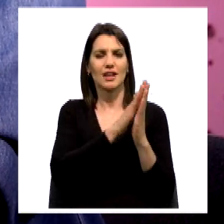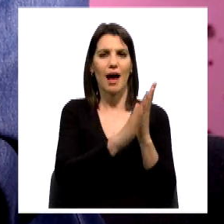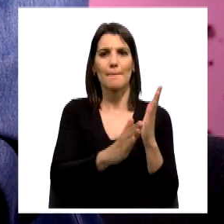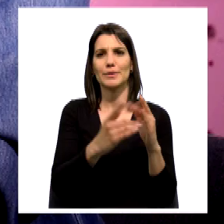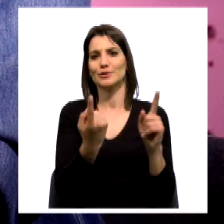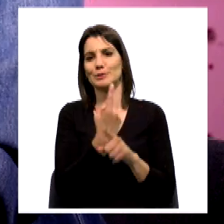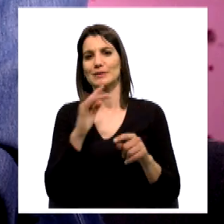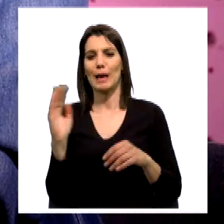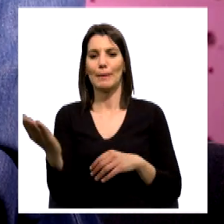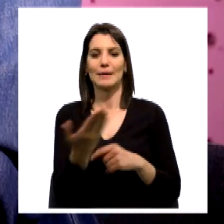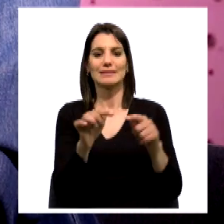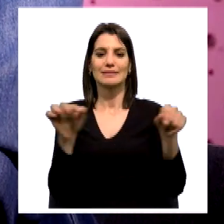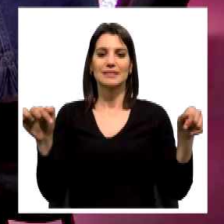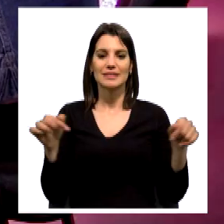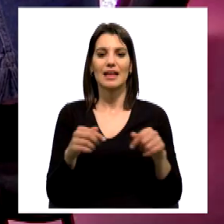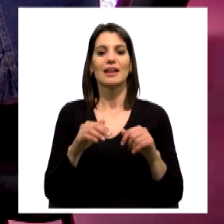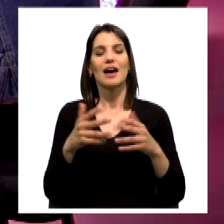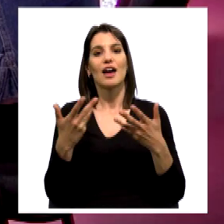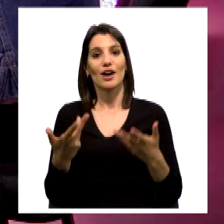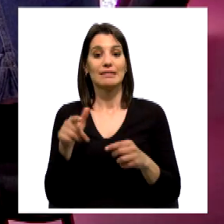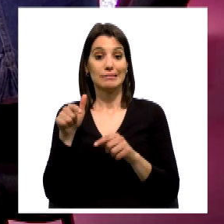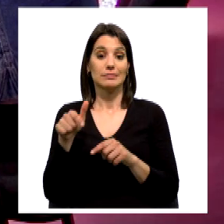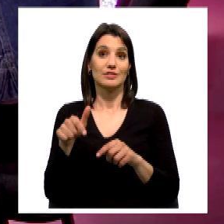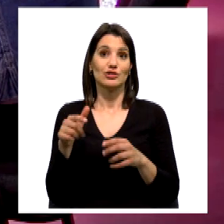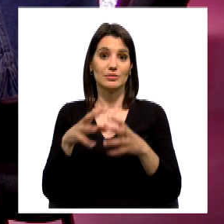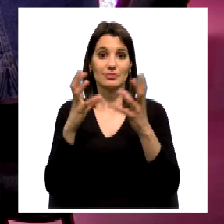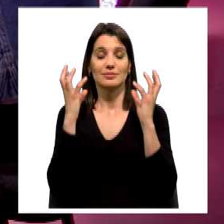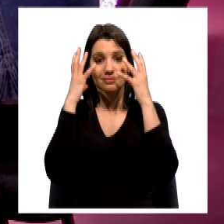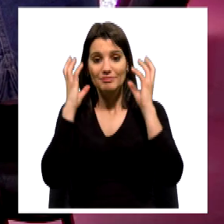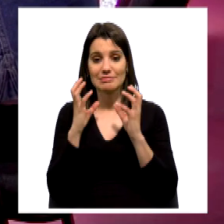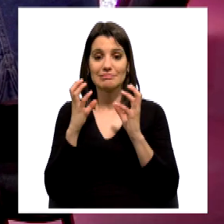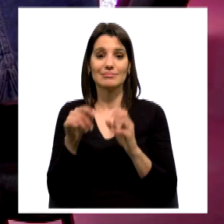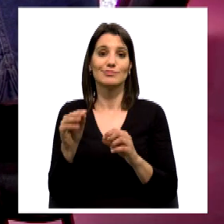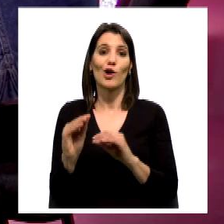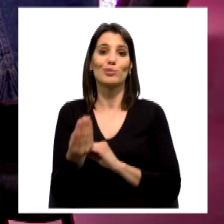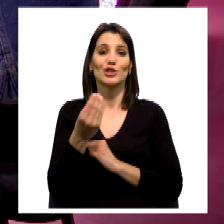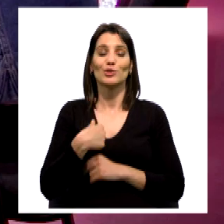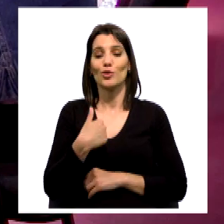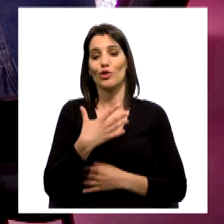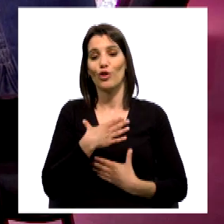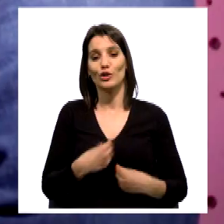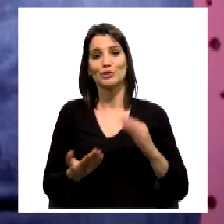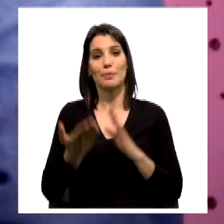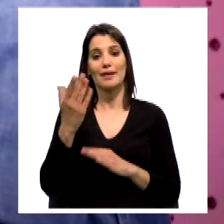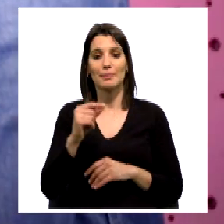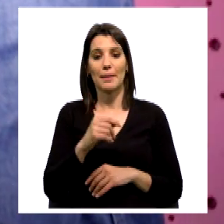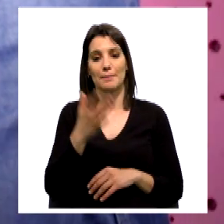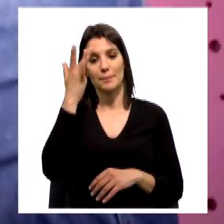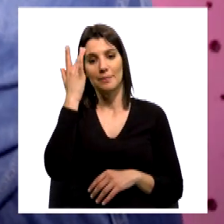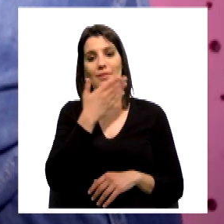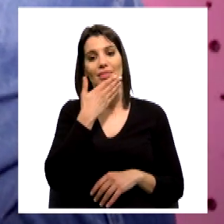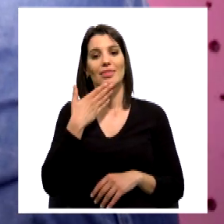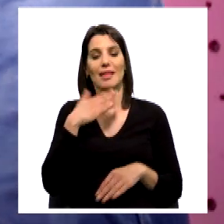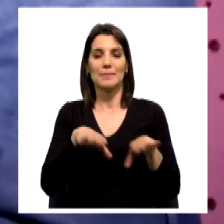dos discos, enfim, o ambiente de estúdio, este era o objeto que eu mais gosto e era o